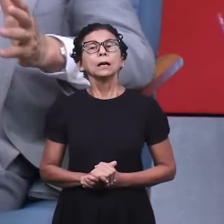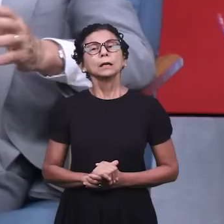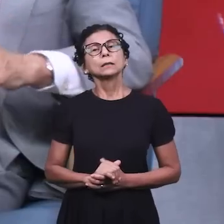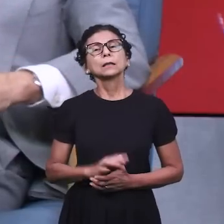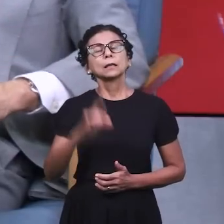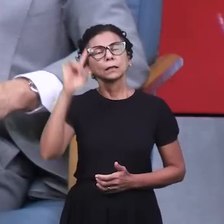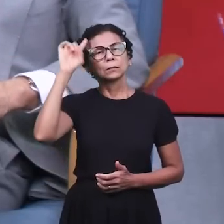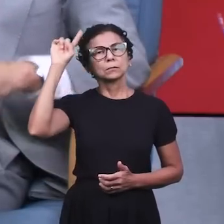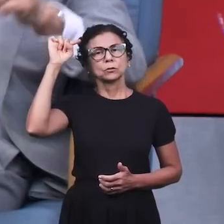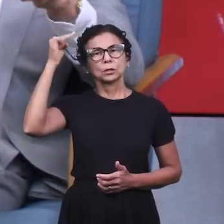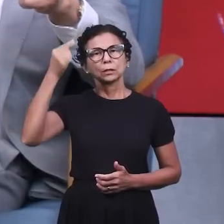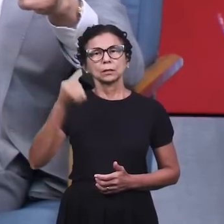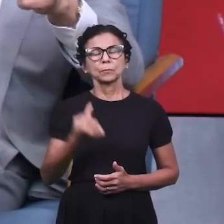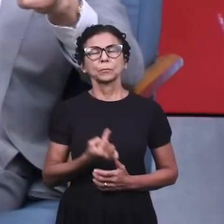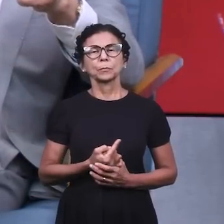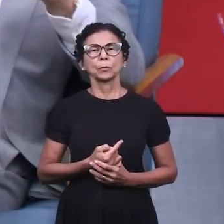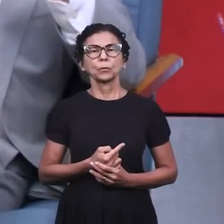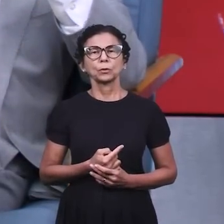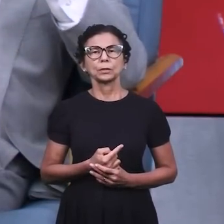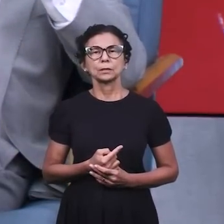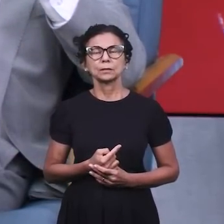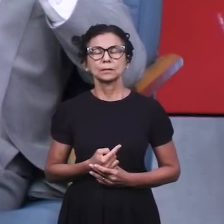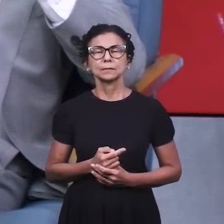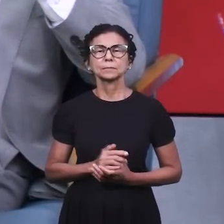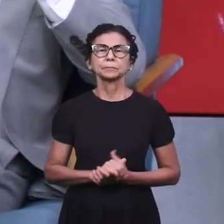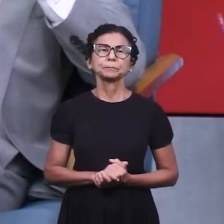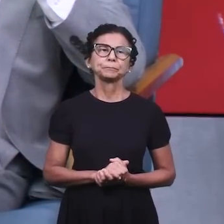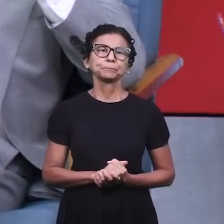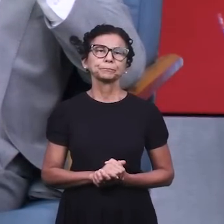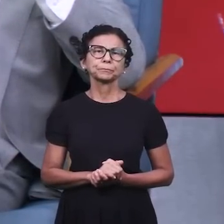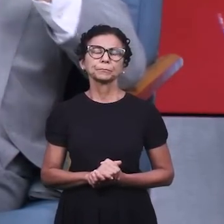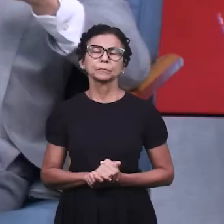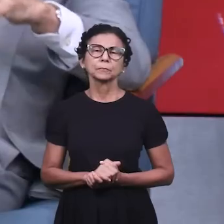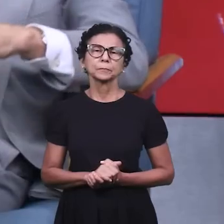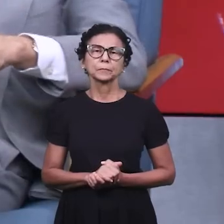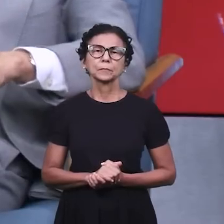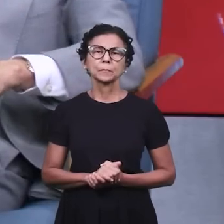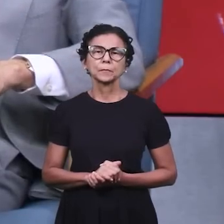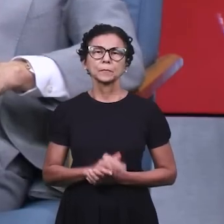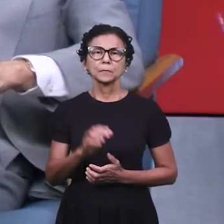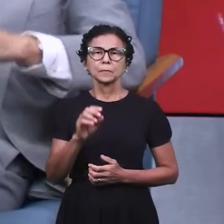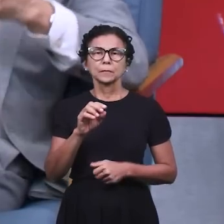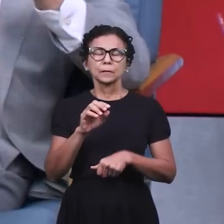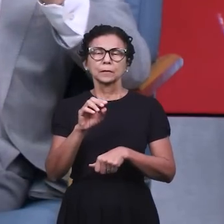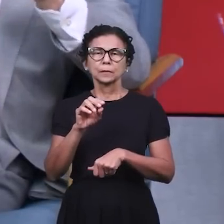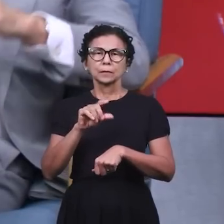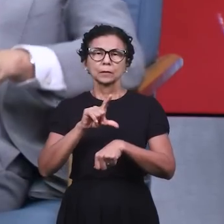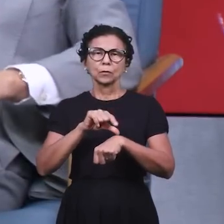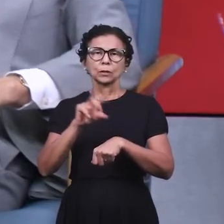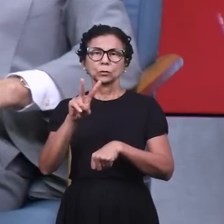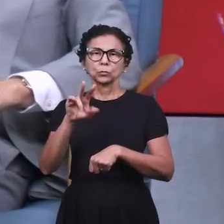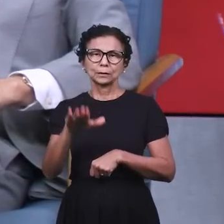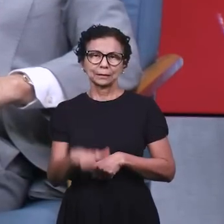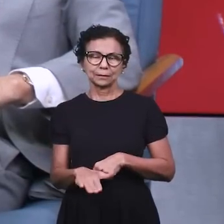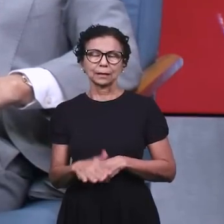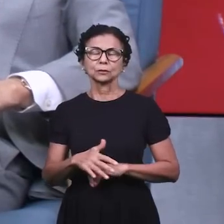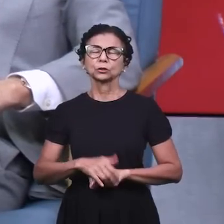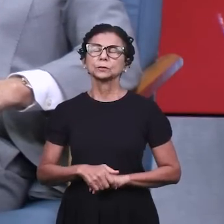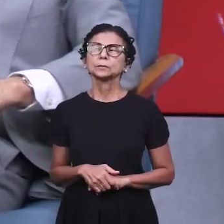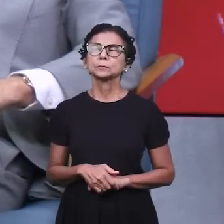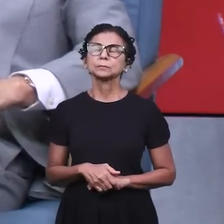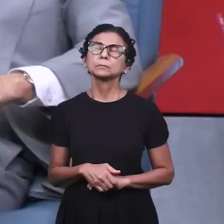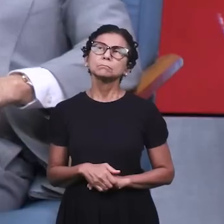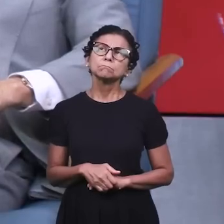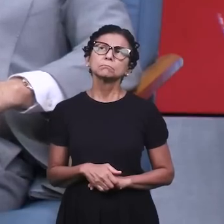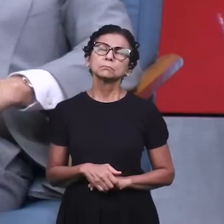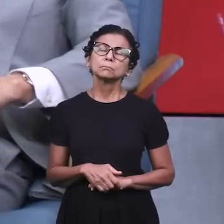No outro dia, a audiência dele ia ser 2 horas da tarde. No outro dia, lá para as 4, quase 5 horas